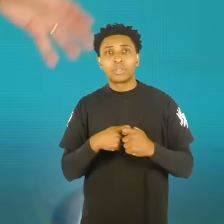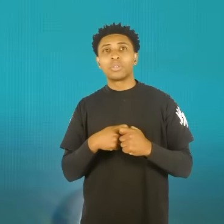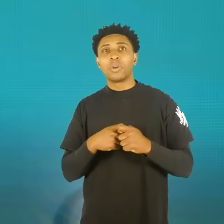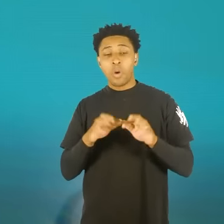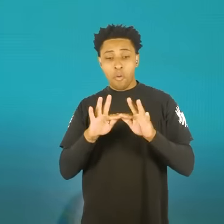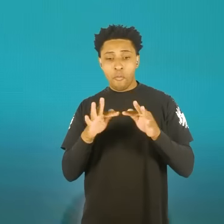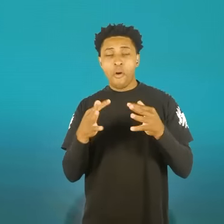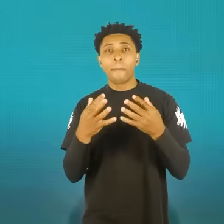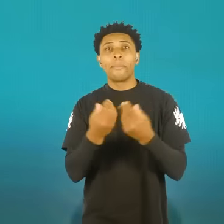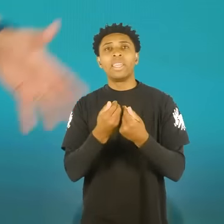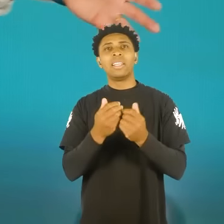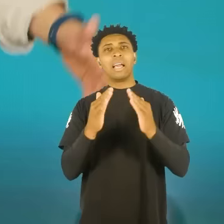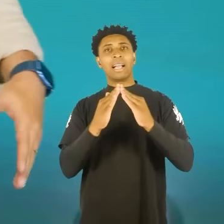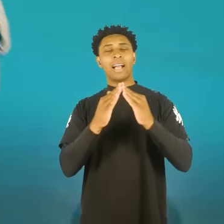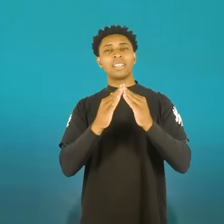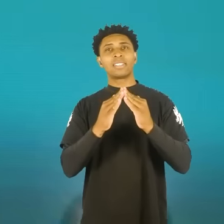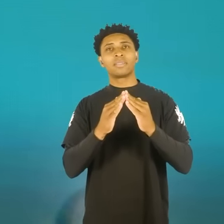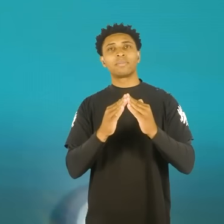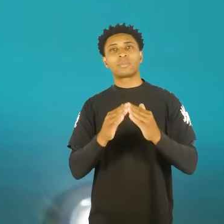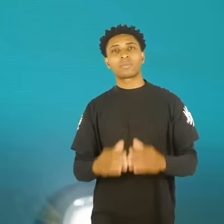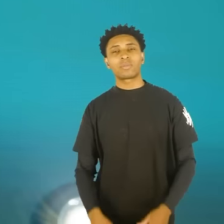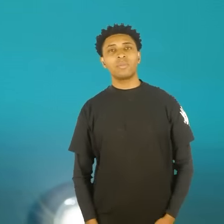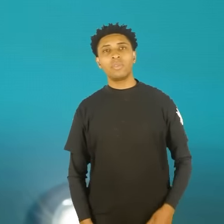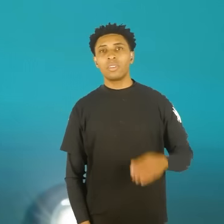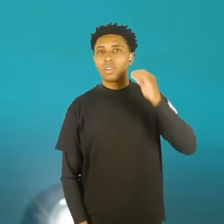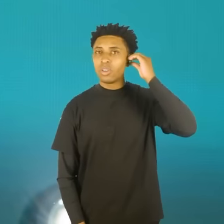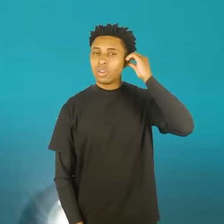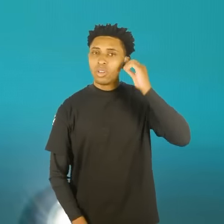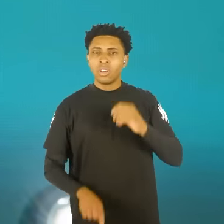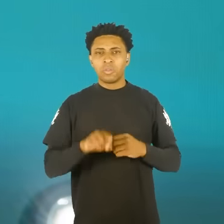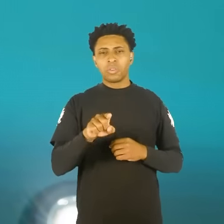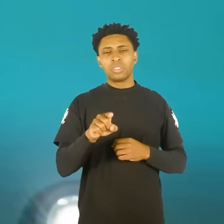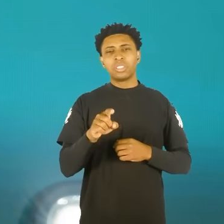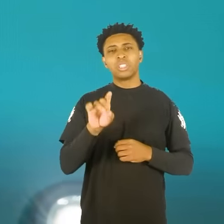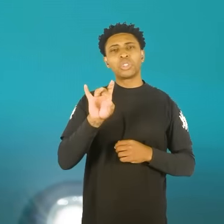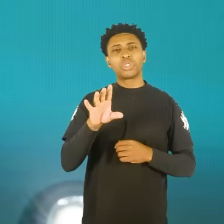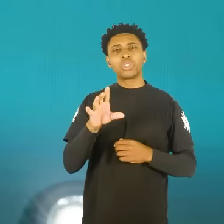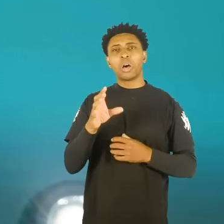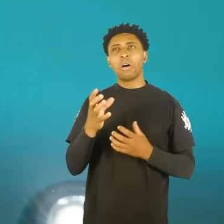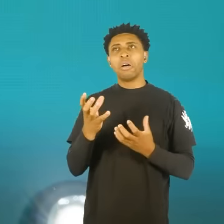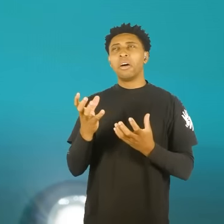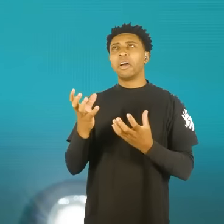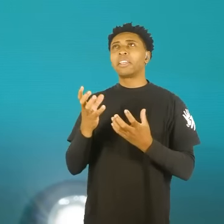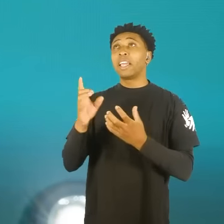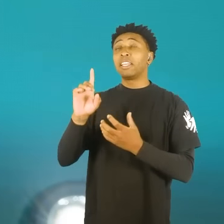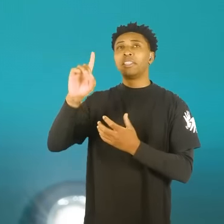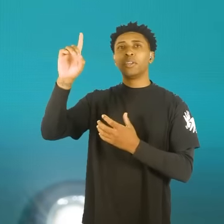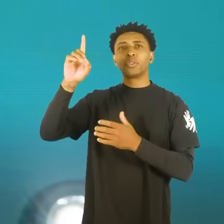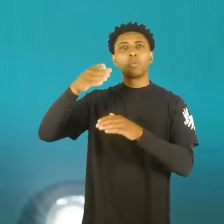vai ter acesso a ela? E a sua intimidade? Ou você não quer tocar em alguns assuntos? Ou você quer que Deus não faça parte